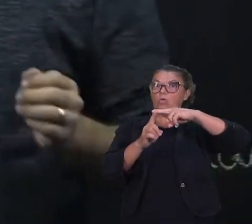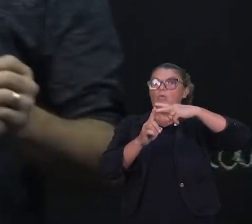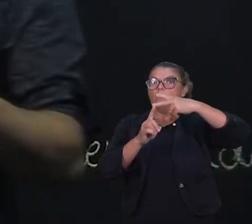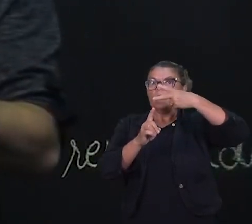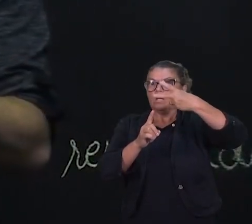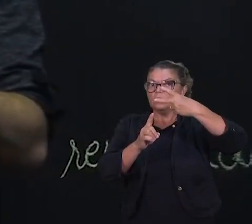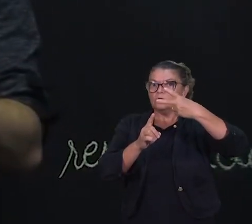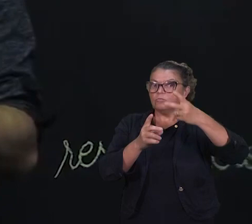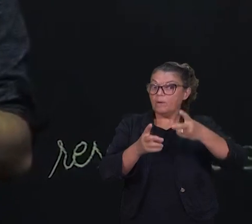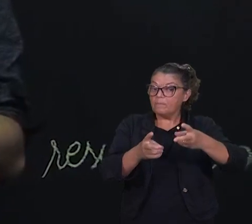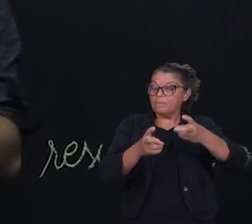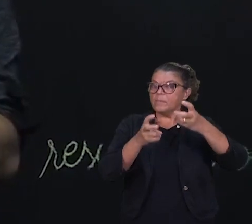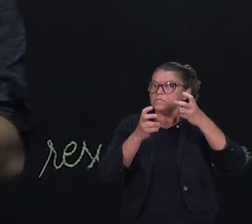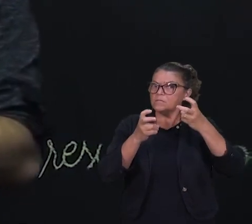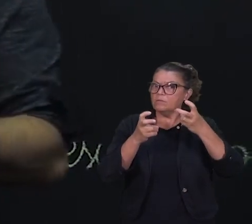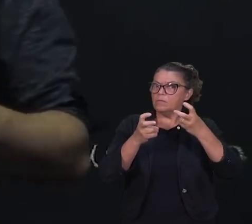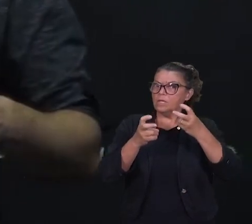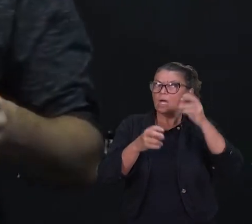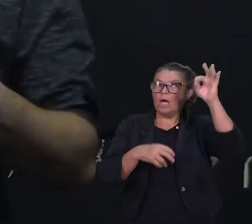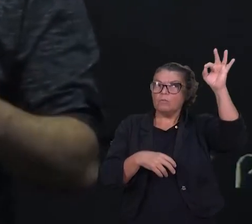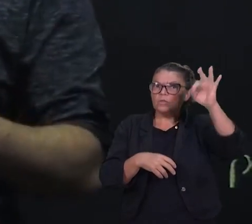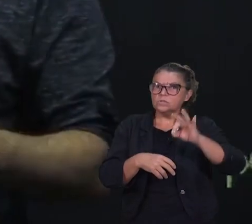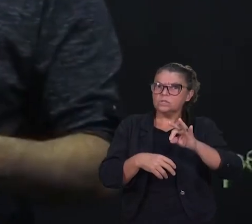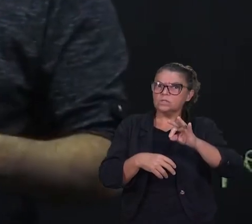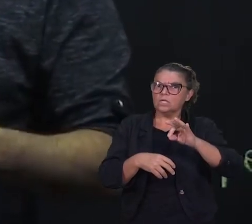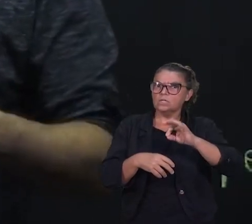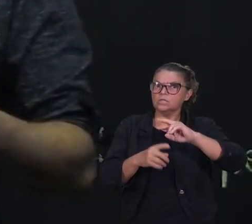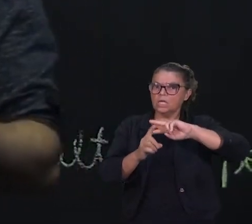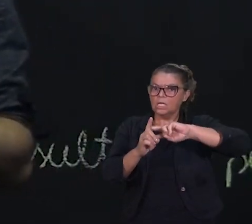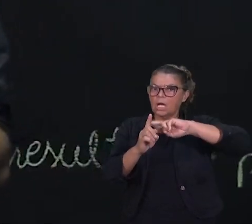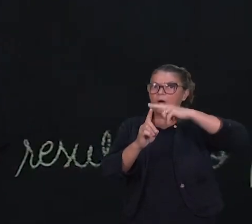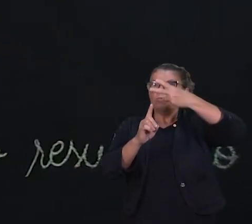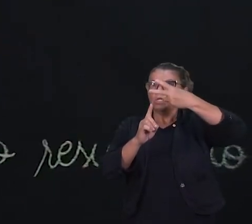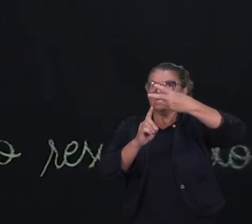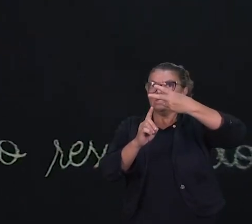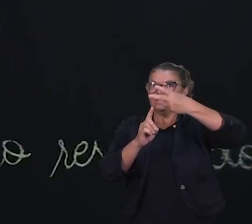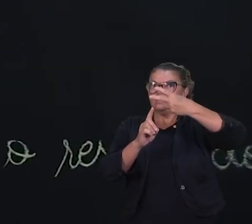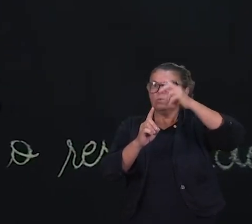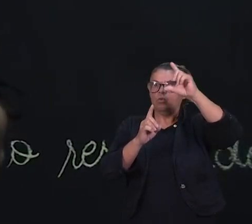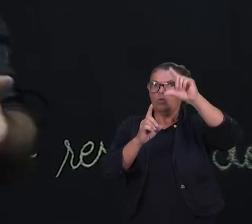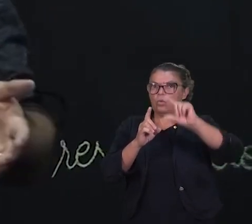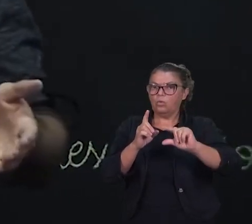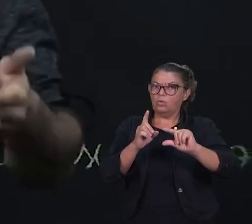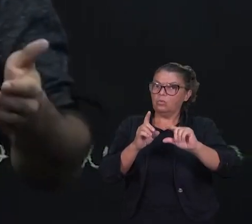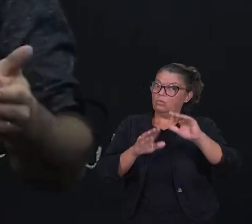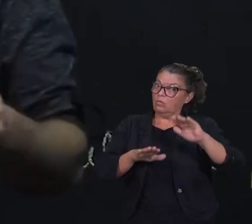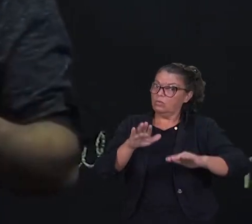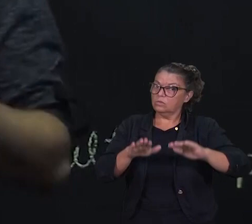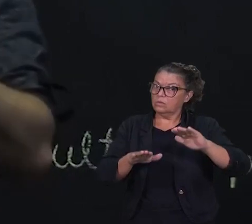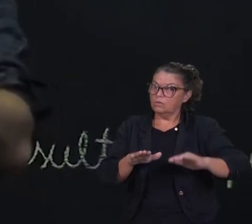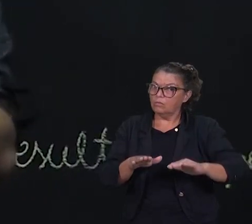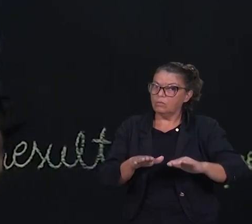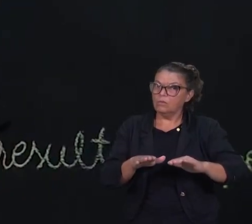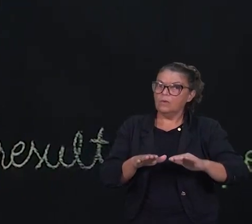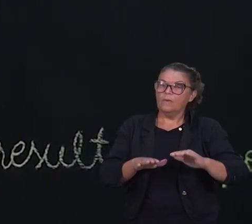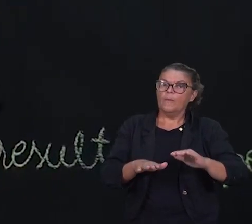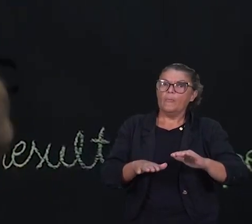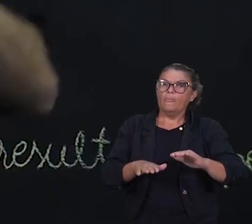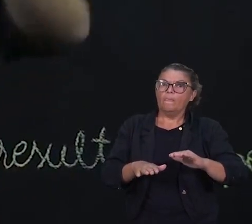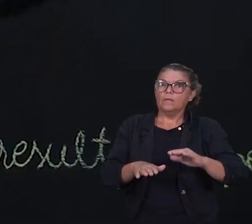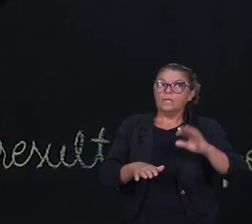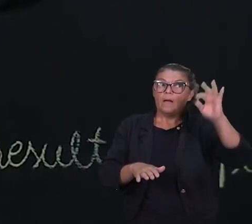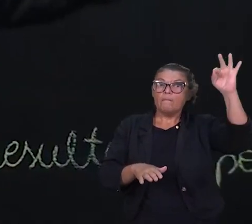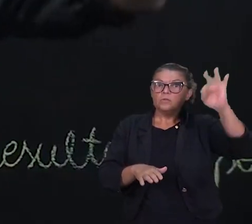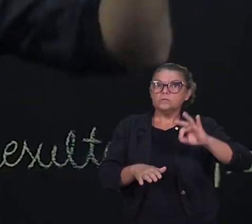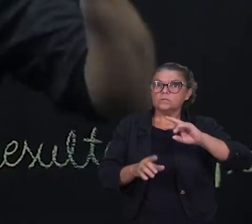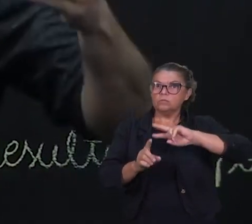para você verificar de repente se essa porcentagem de aumento ela está muito abusiva ou não, ou seja, se a porcentagem de aumento